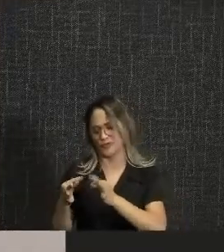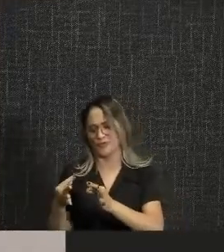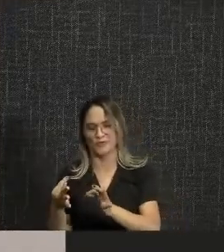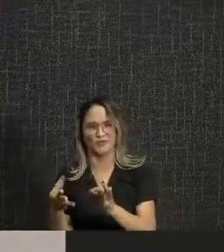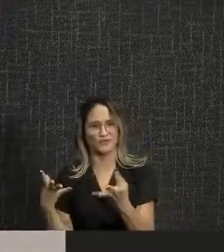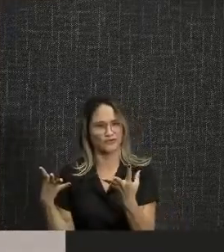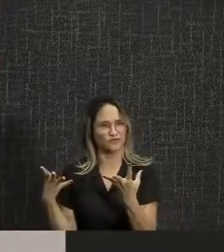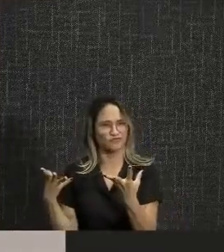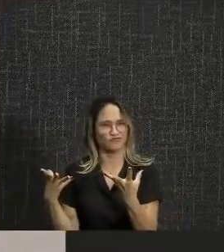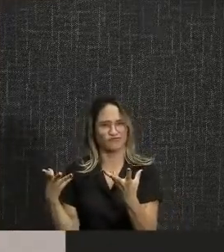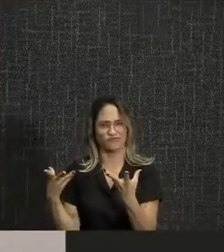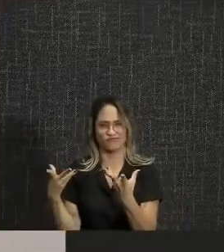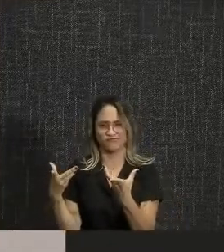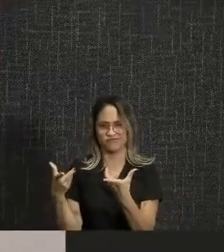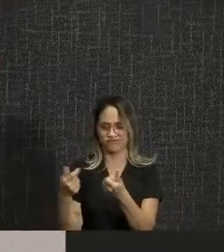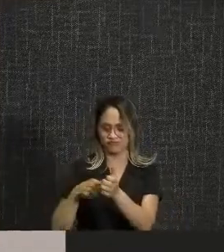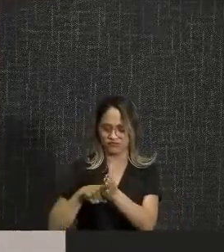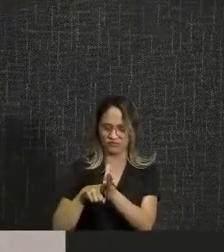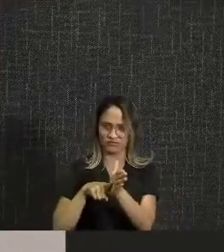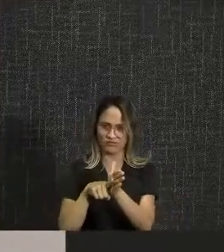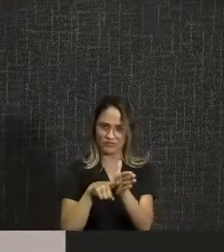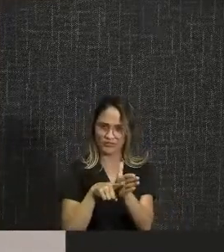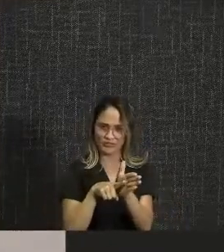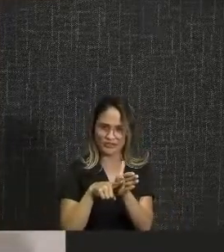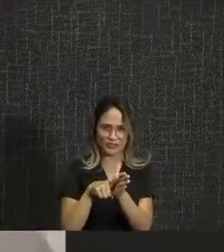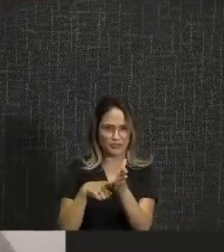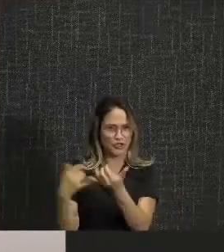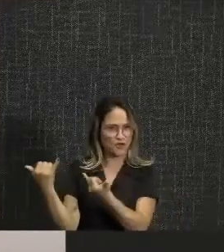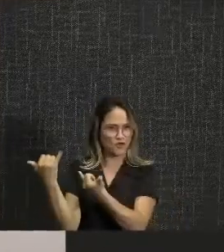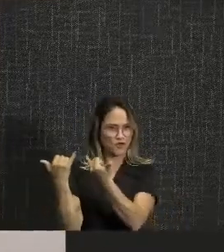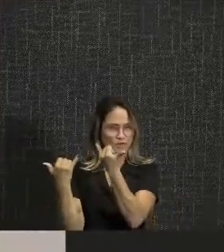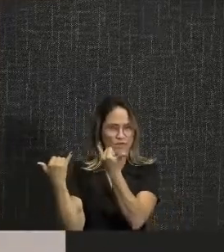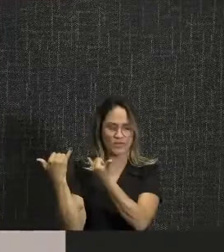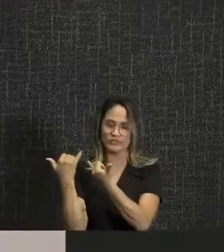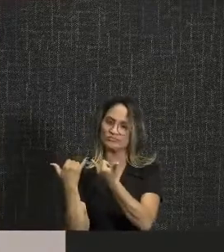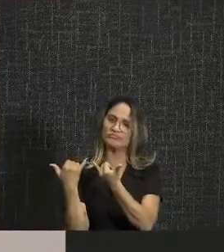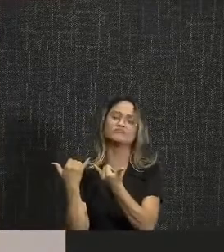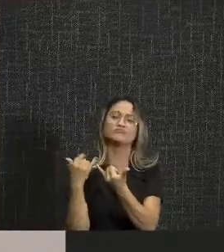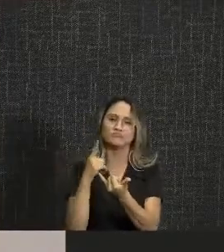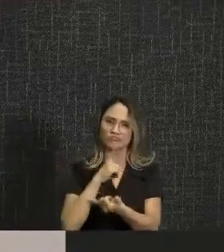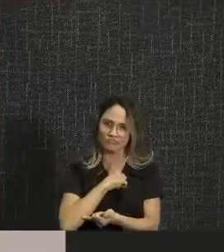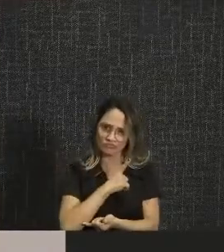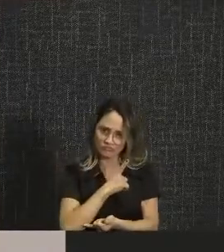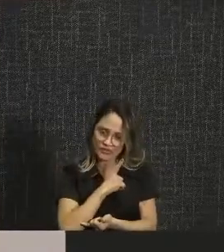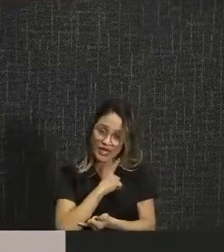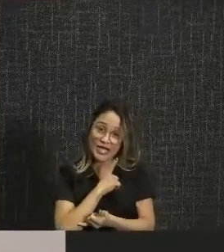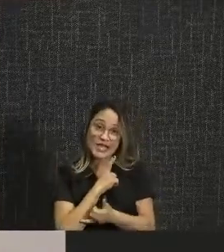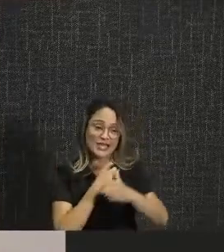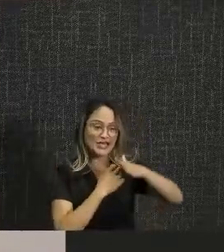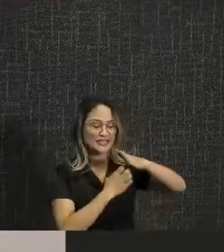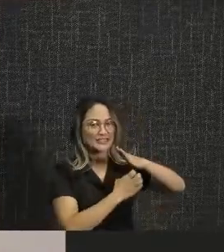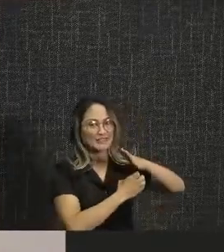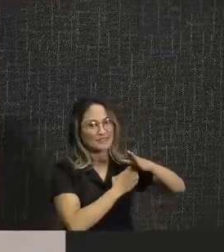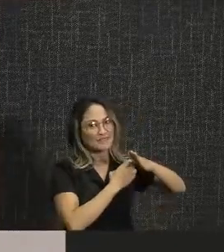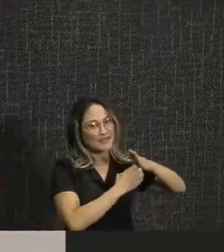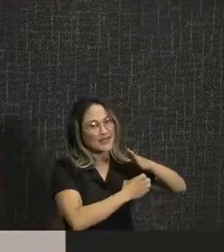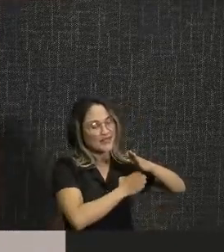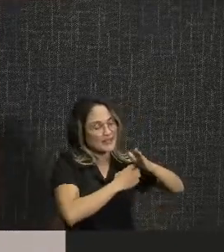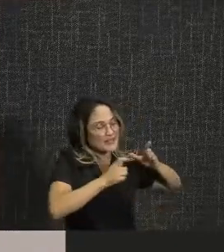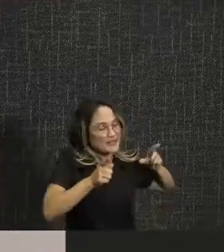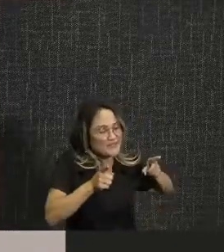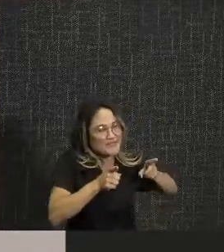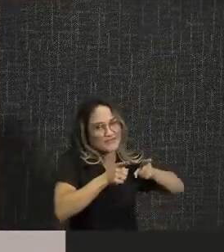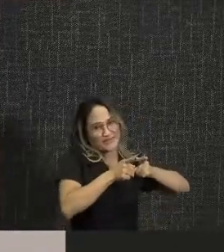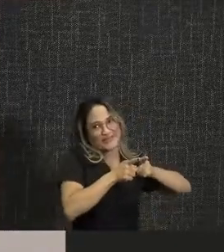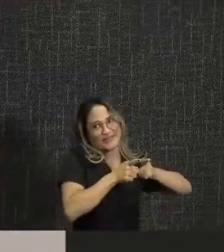de dados, intensivo em formação. E as empresas de pequeno porte não precisam ter a